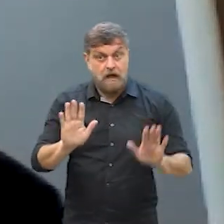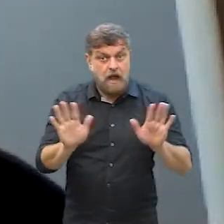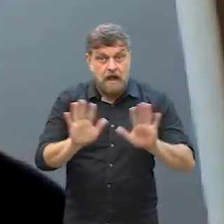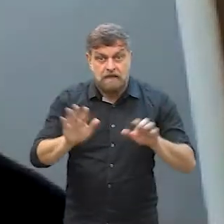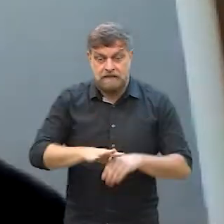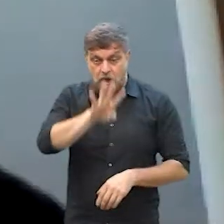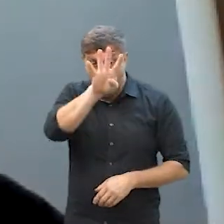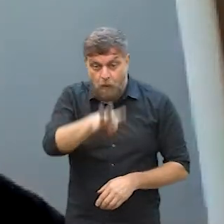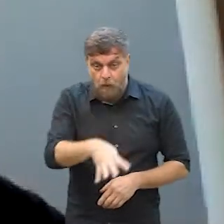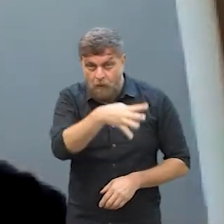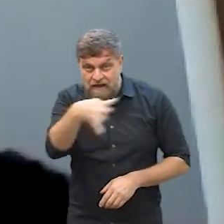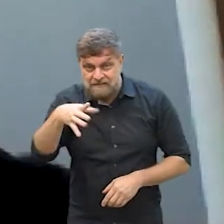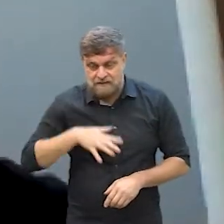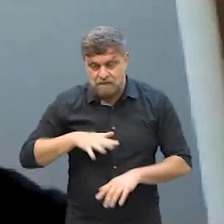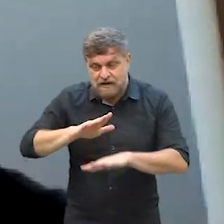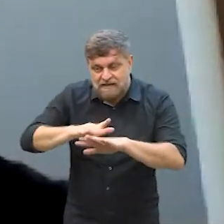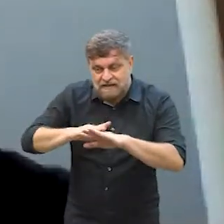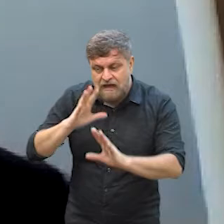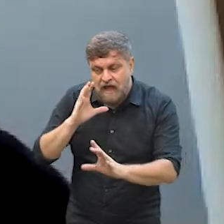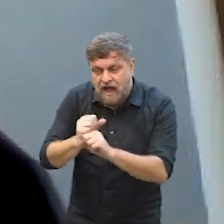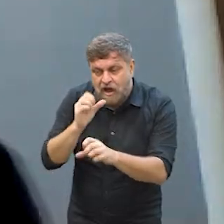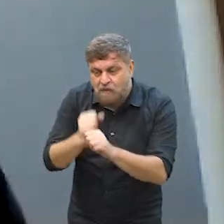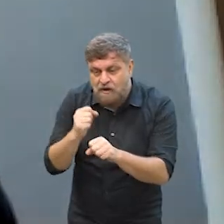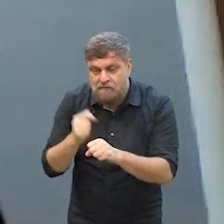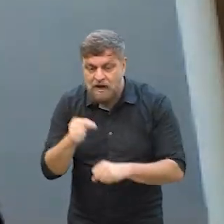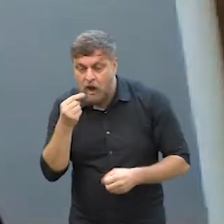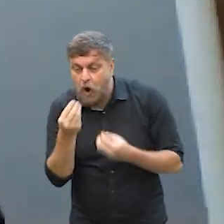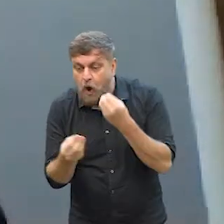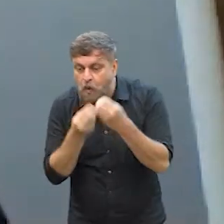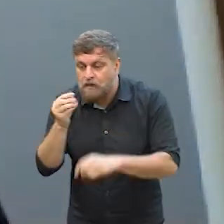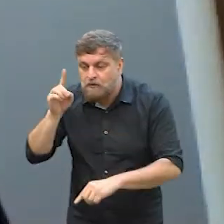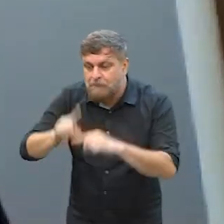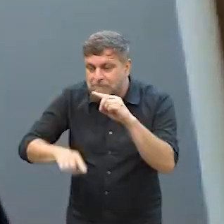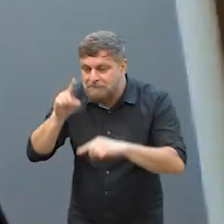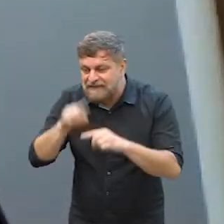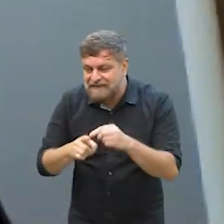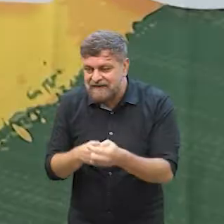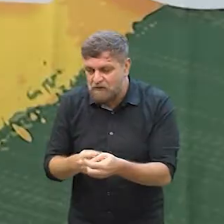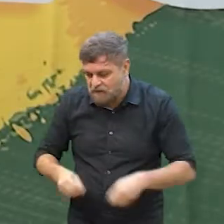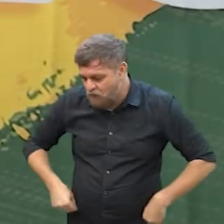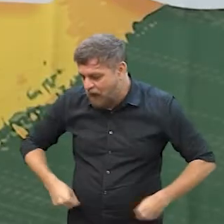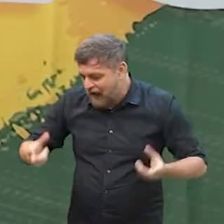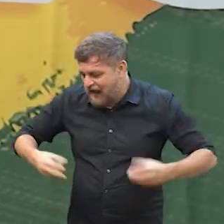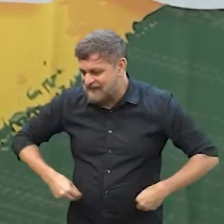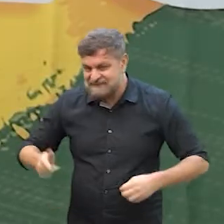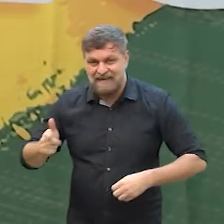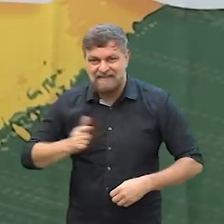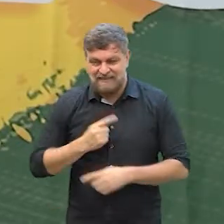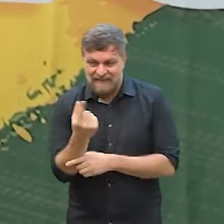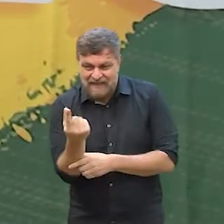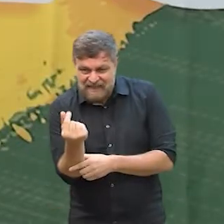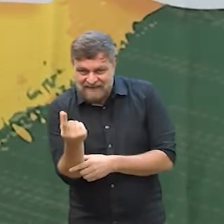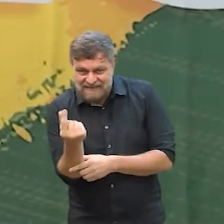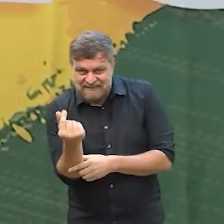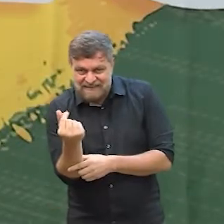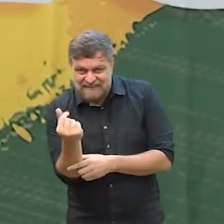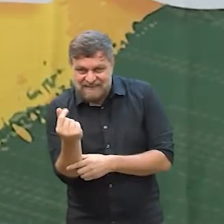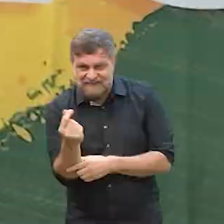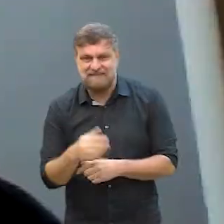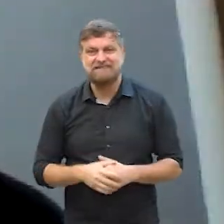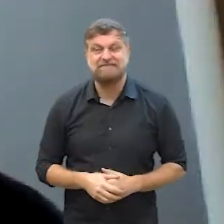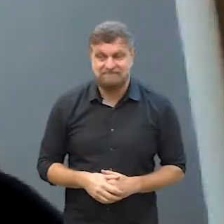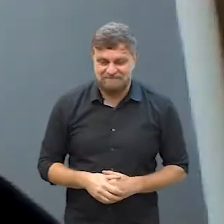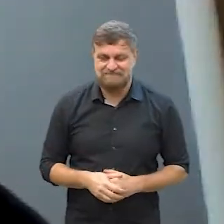Não, eu preciso do Excel para calcular quanto que vai custar fabricar esse presente. Porque eu Então. preciso ter a minha própria verbinha, né, para fazer